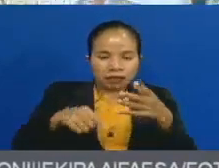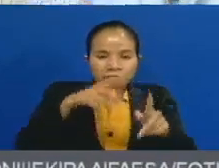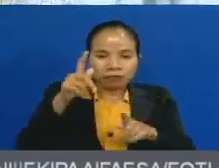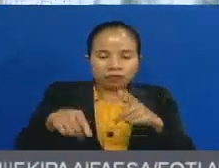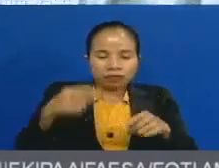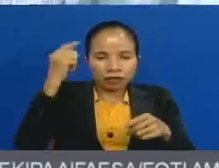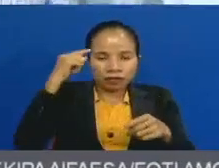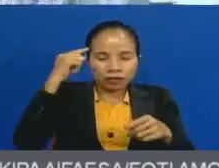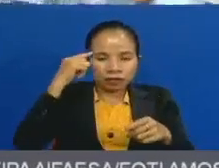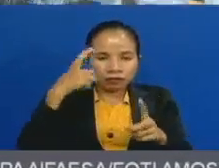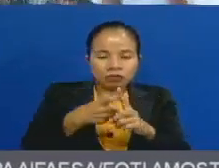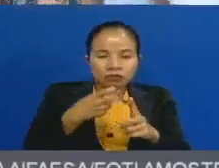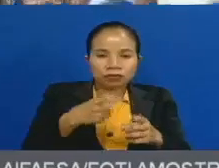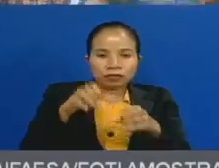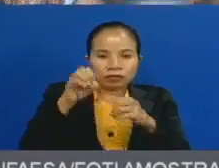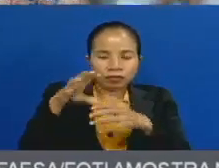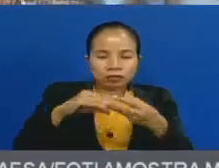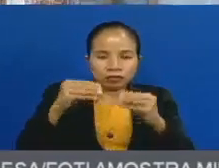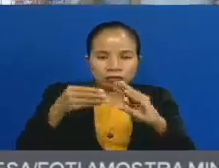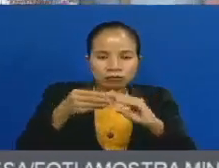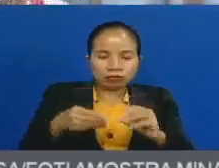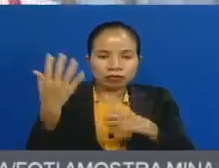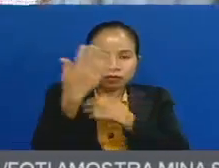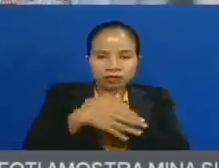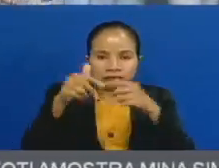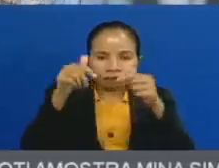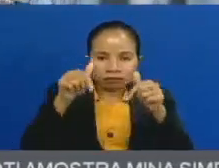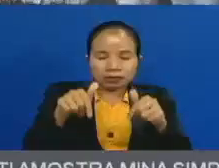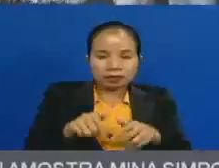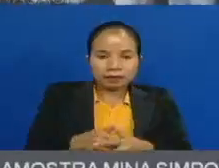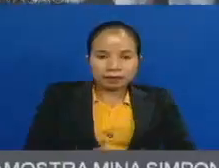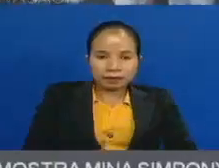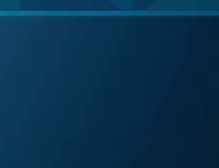nia hanoi, no sila lá com história nação nia.